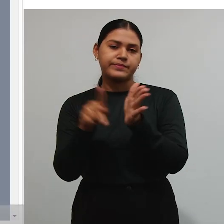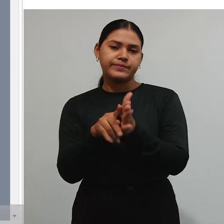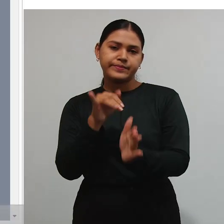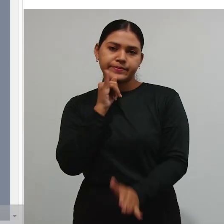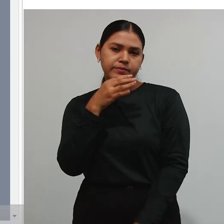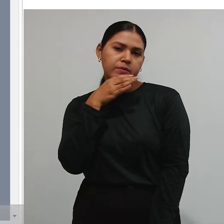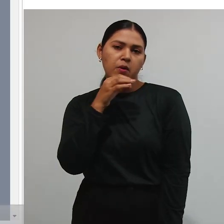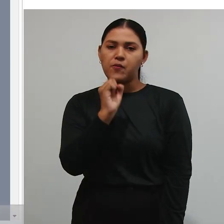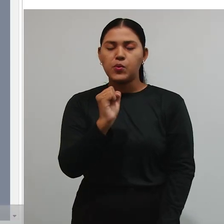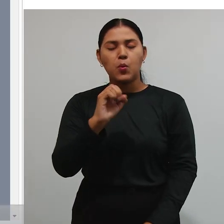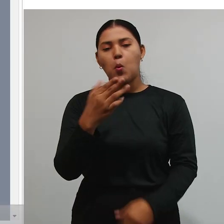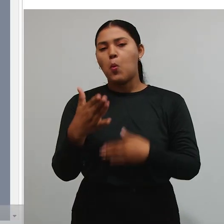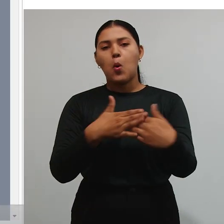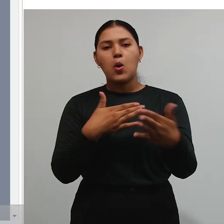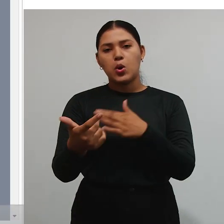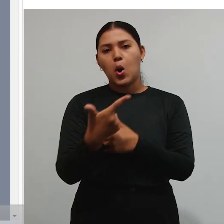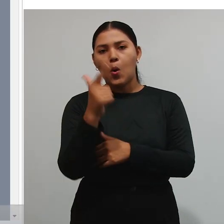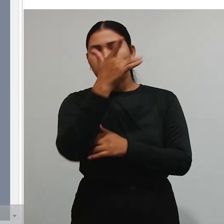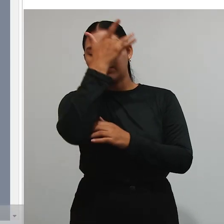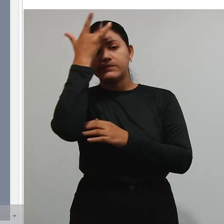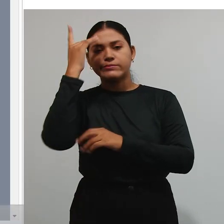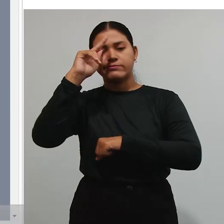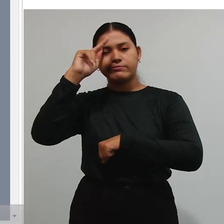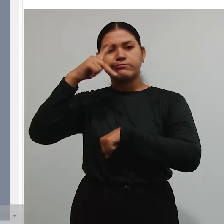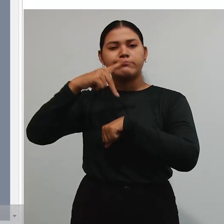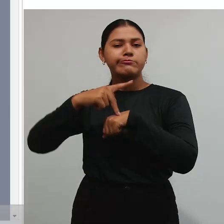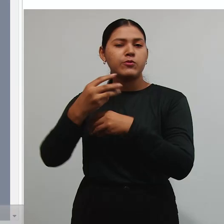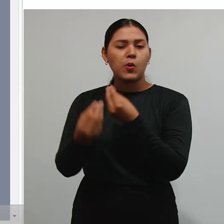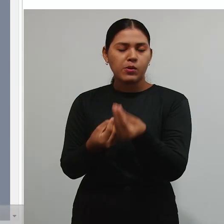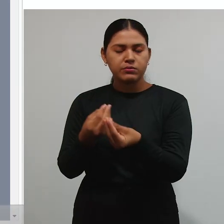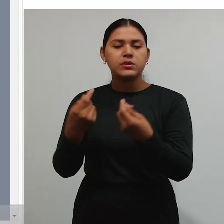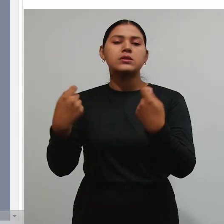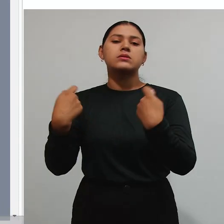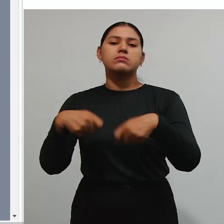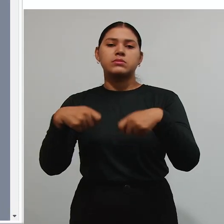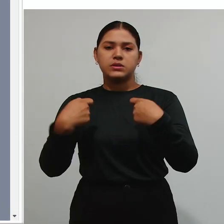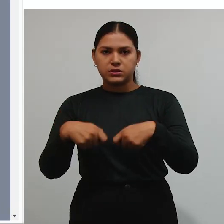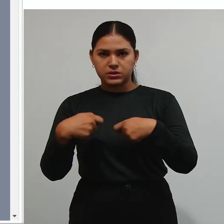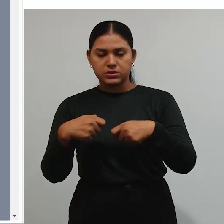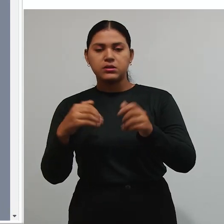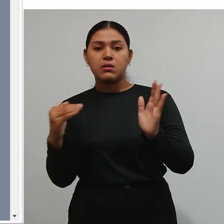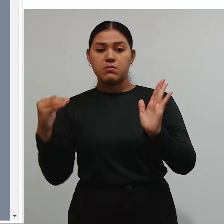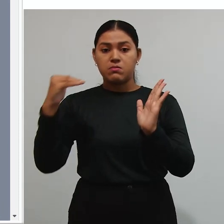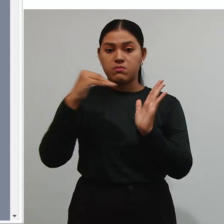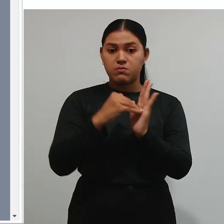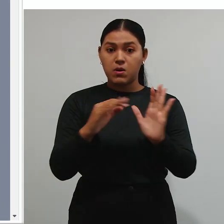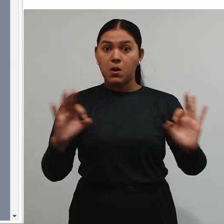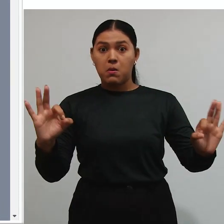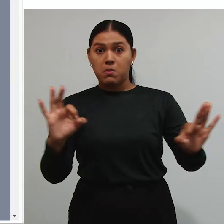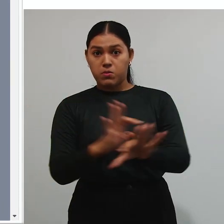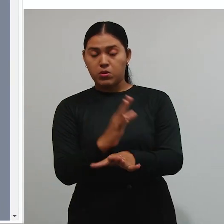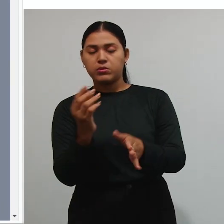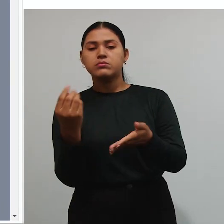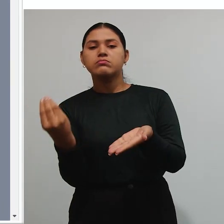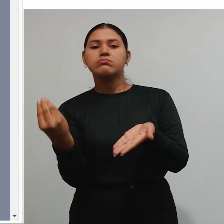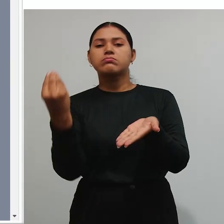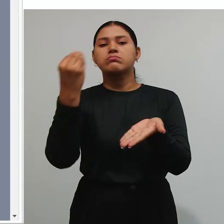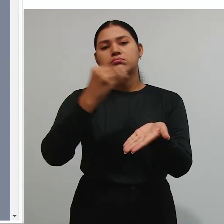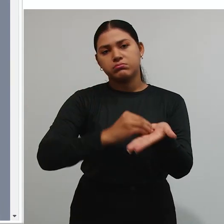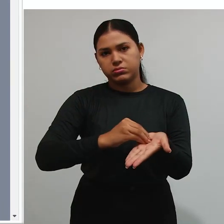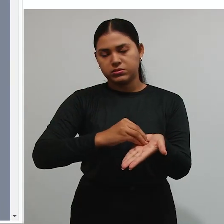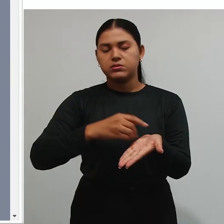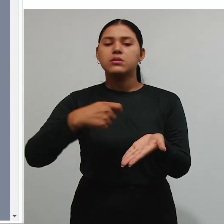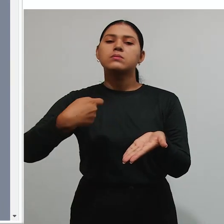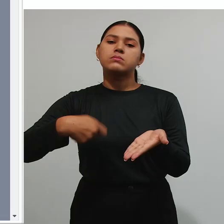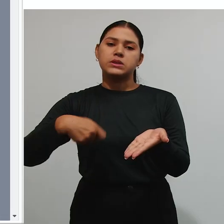outro autor, depois que eu escrever ao final, então aqui ao final, ó, ao final eu